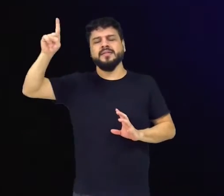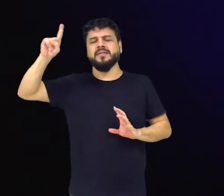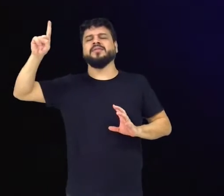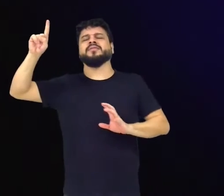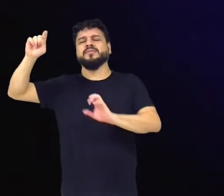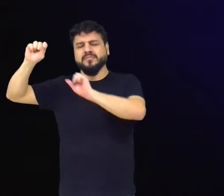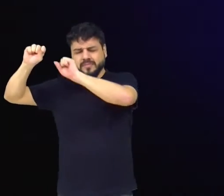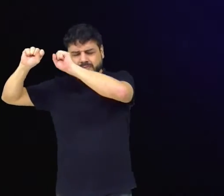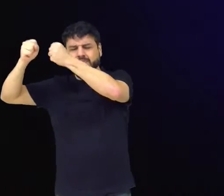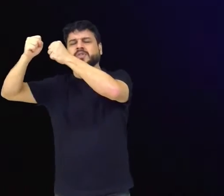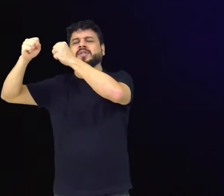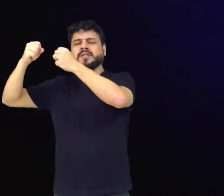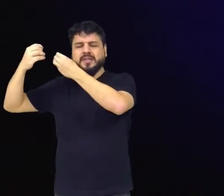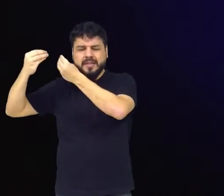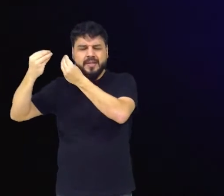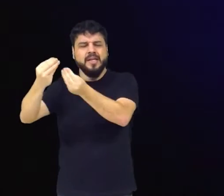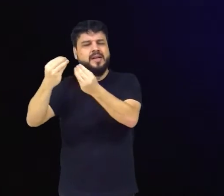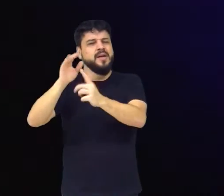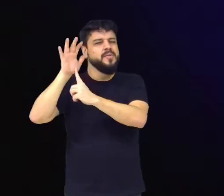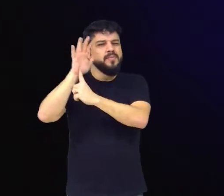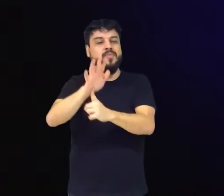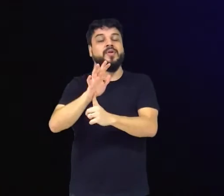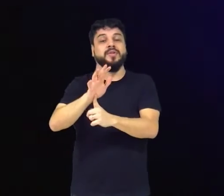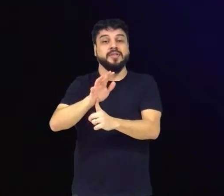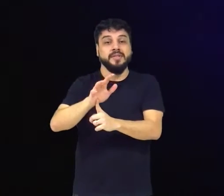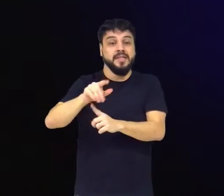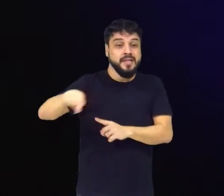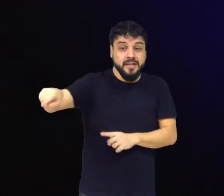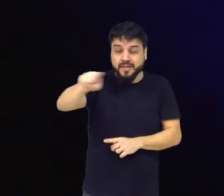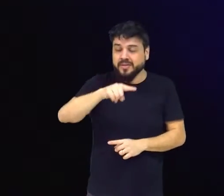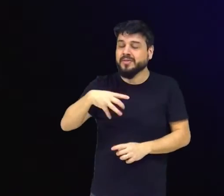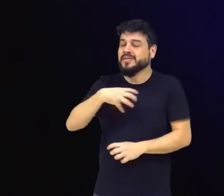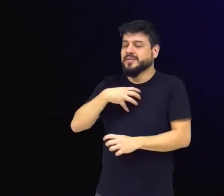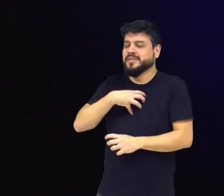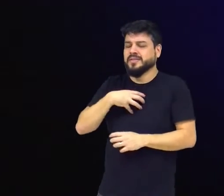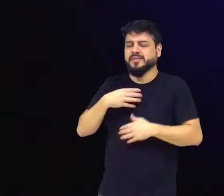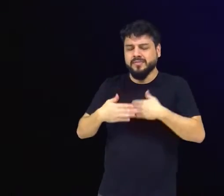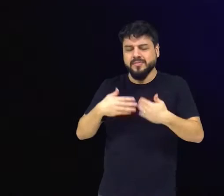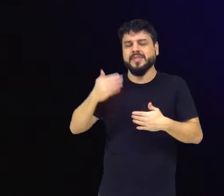enxergar a própria situação e assim reconhecer a ação de Deus